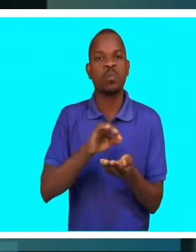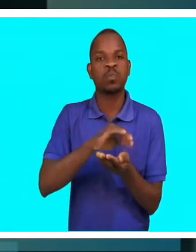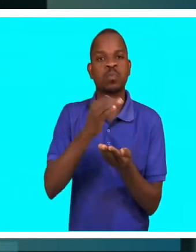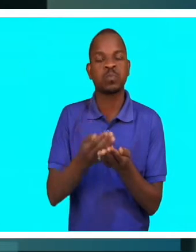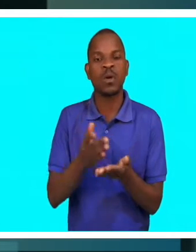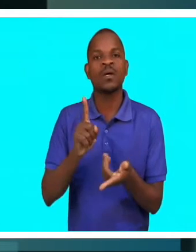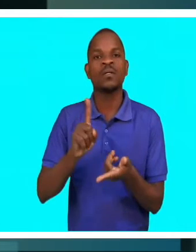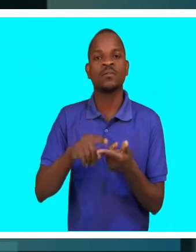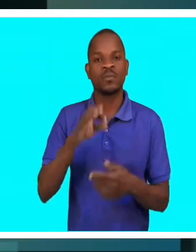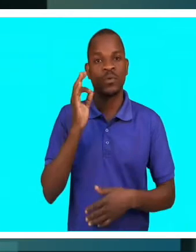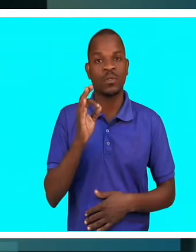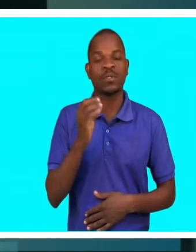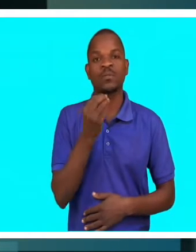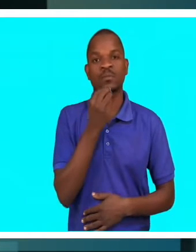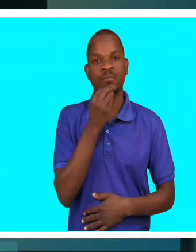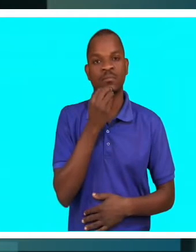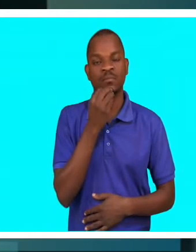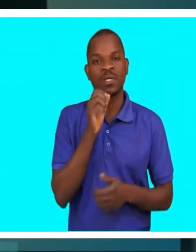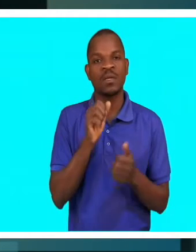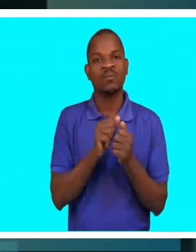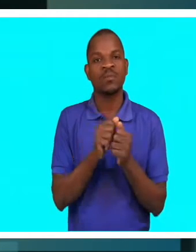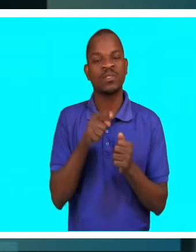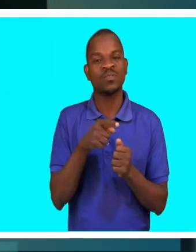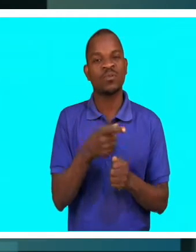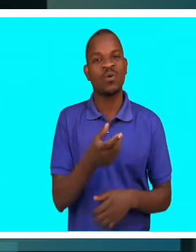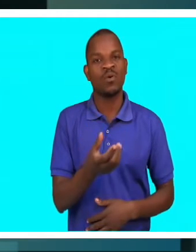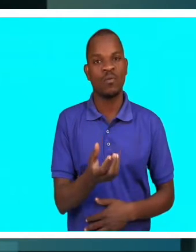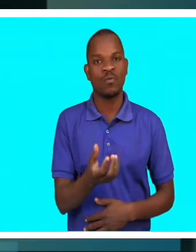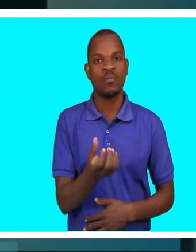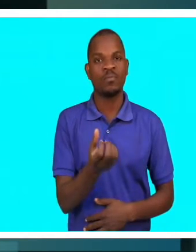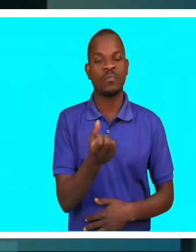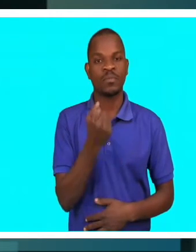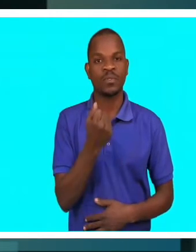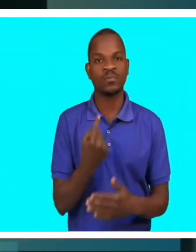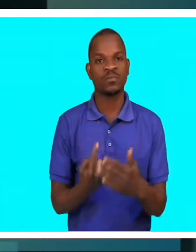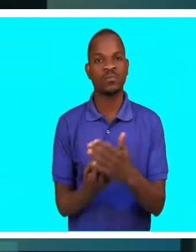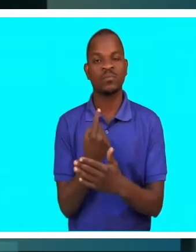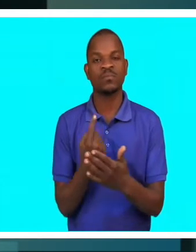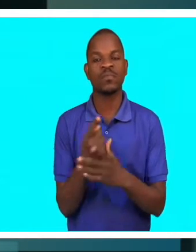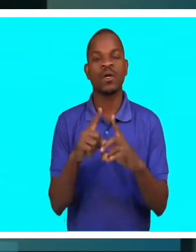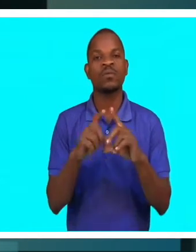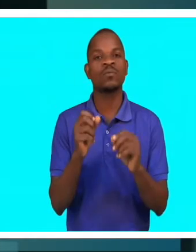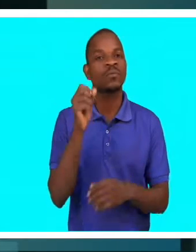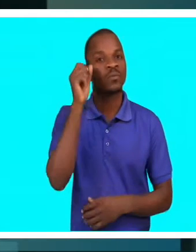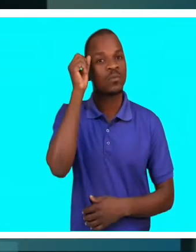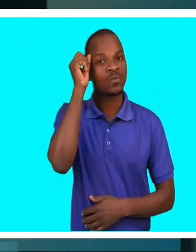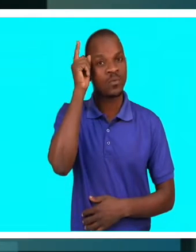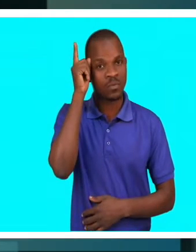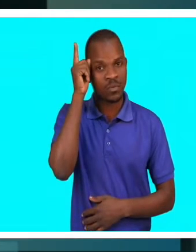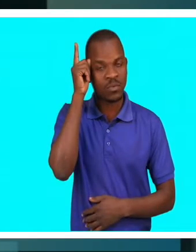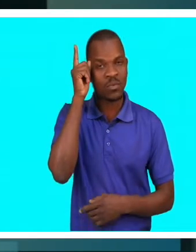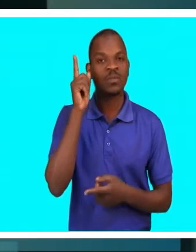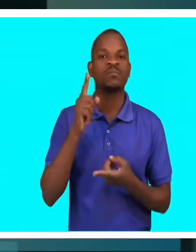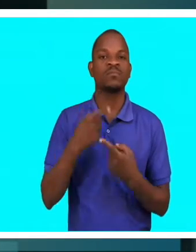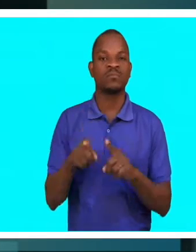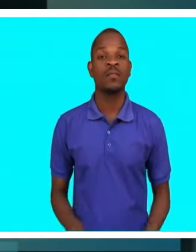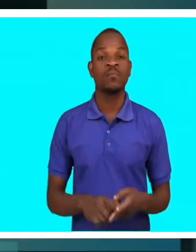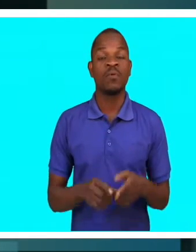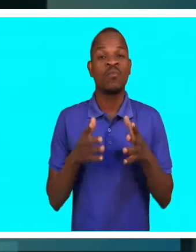quantidades e qualidades alimentares. Isso pode estar relacionado também a fatores tradicionais, como